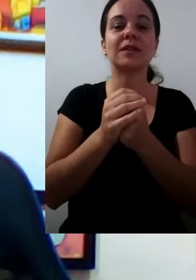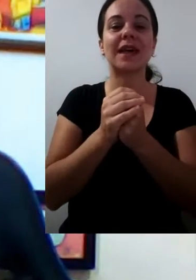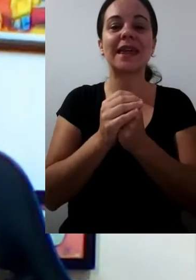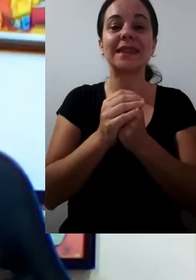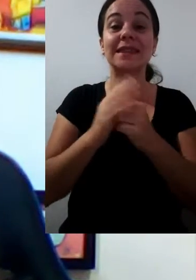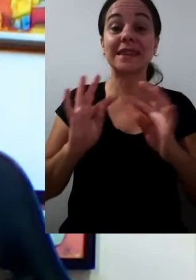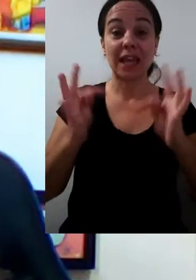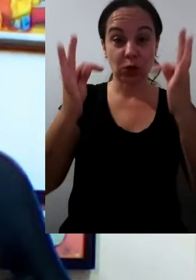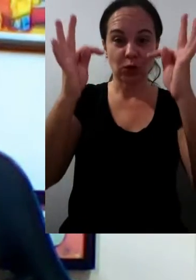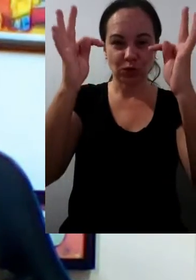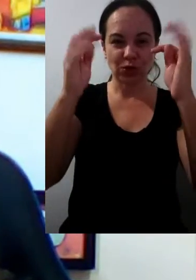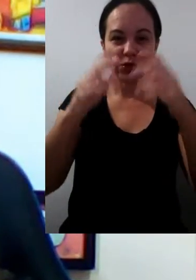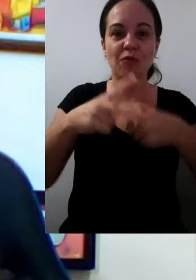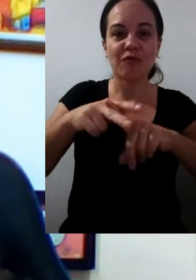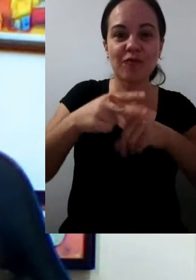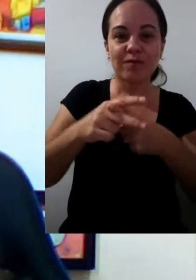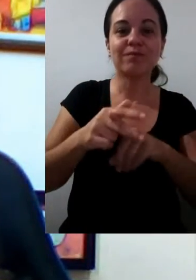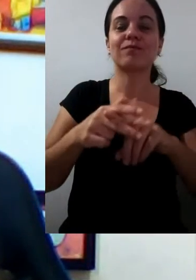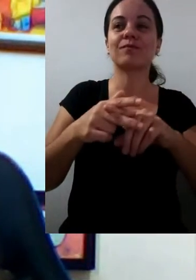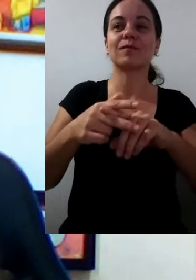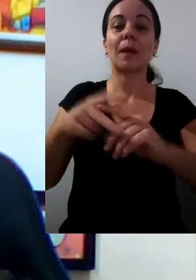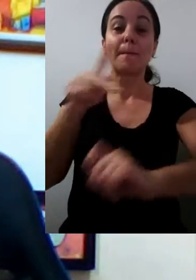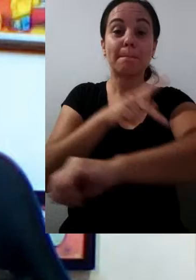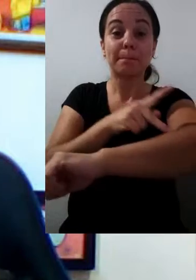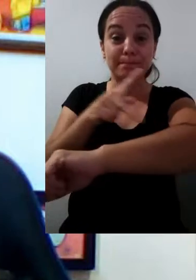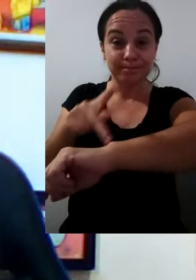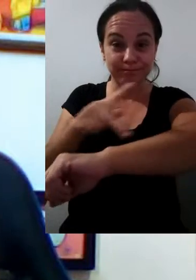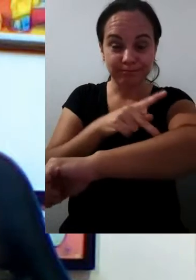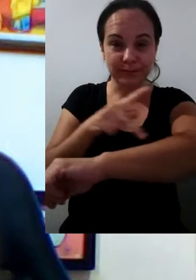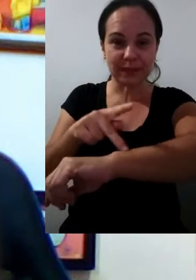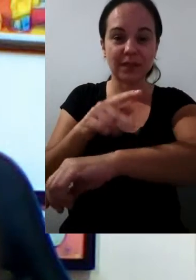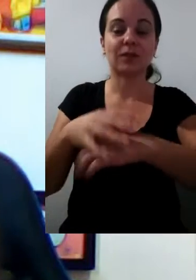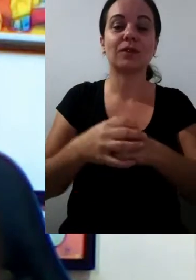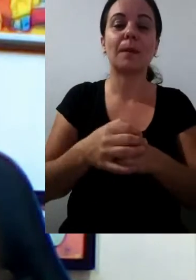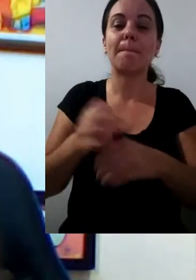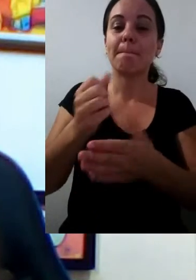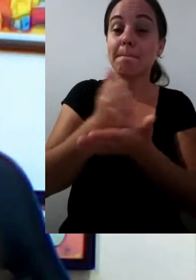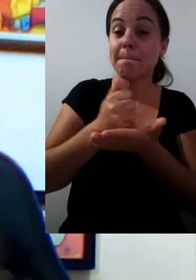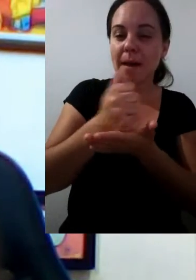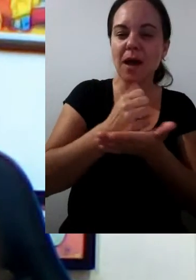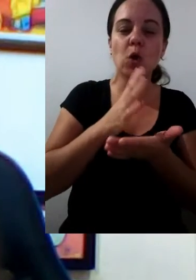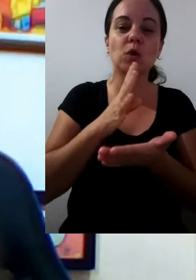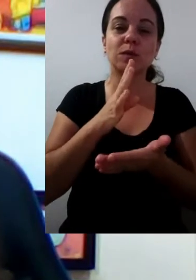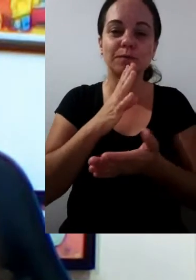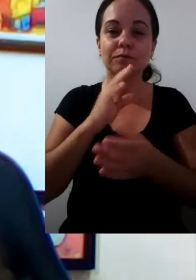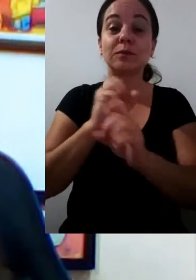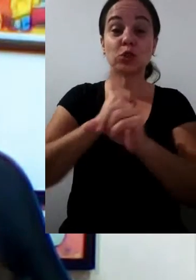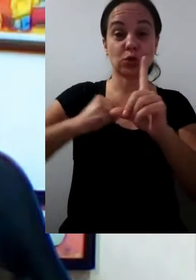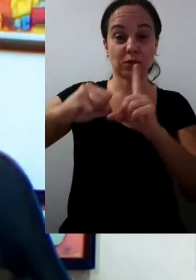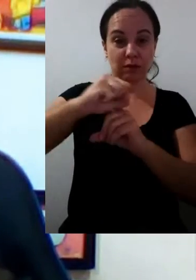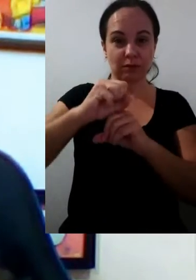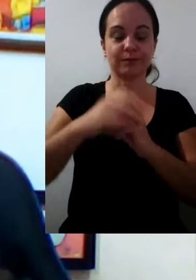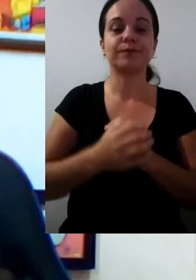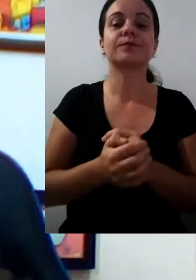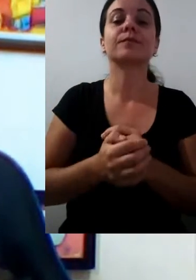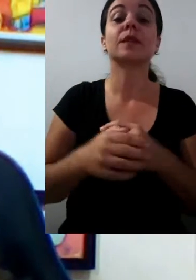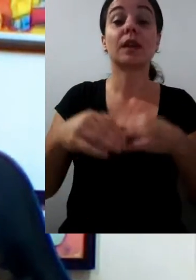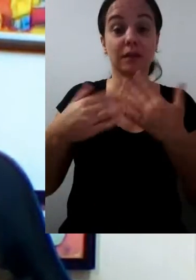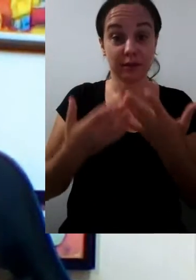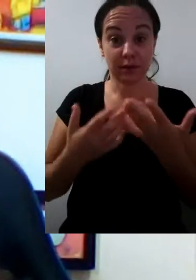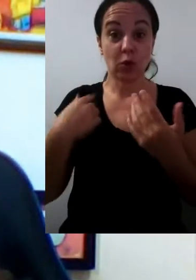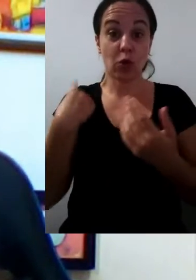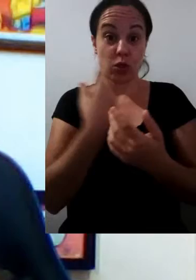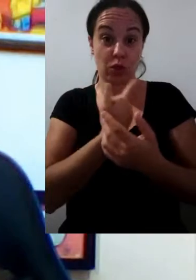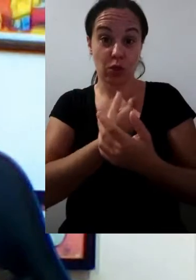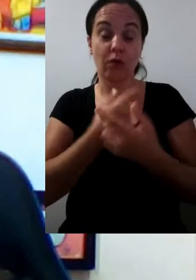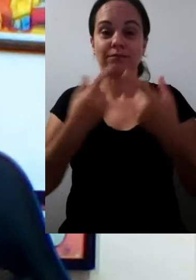ferramenta pedagógica e a ciência da computação como conhecimento básico e fundamental para a sociedade. Para isso, de forma integrada com as